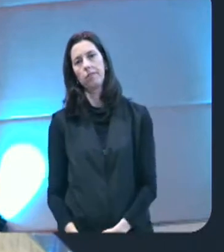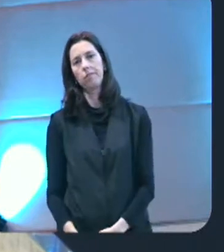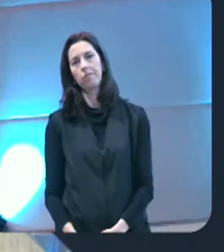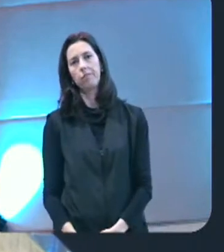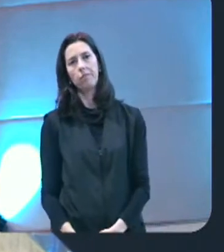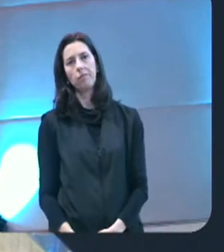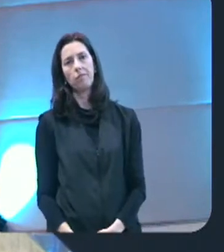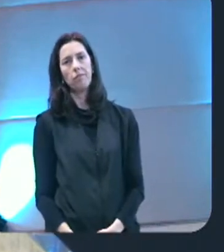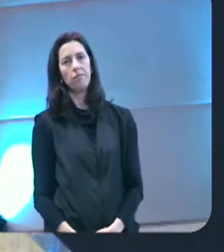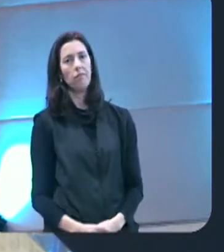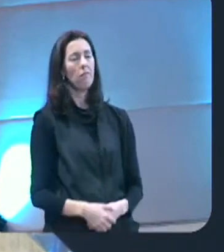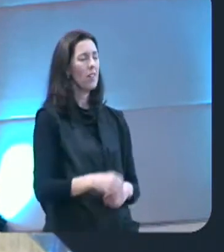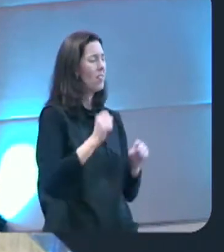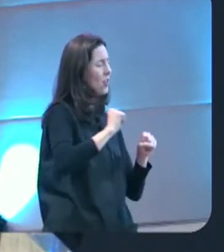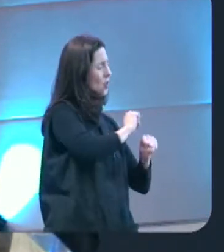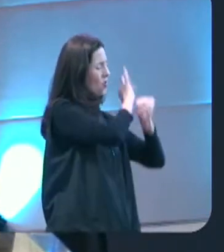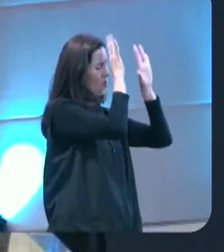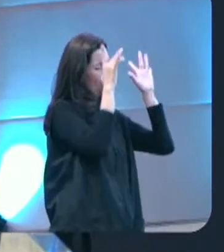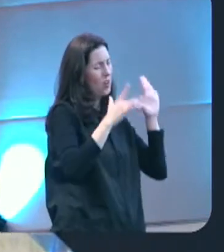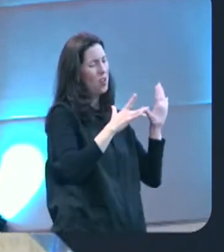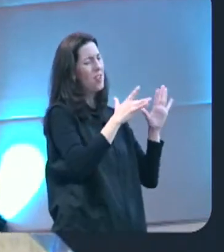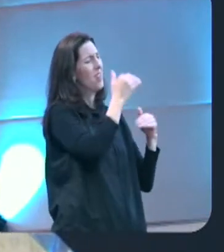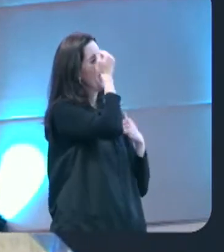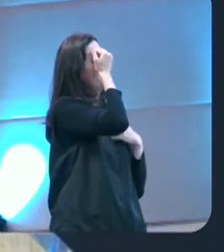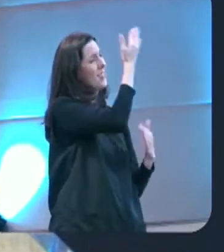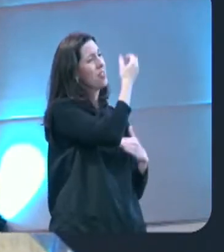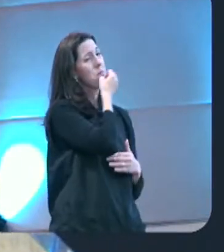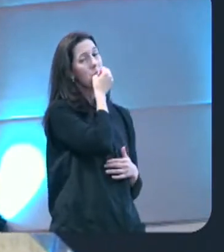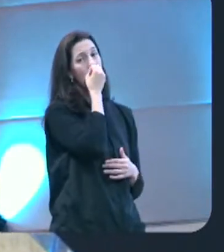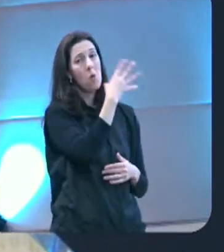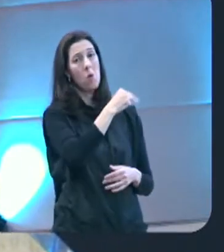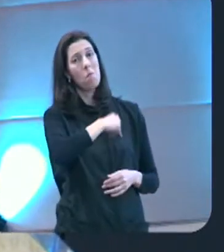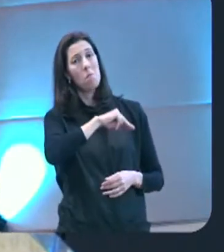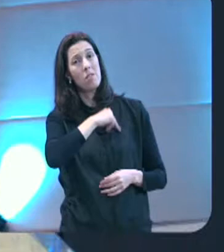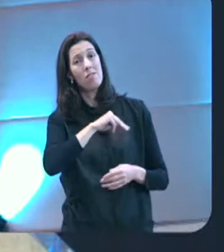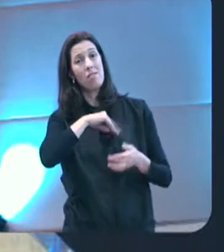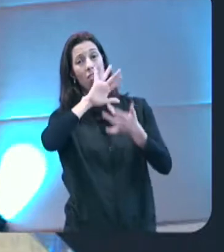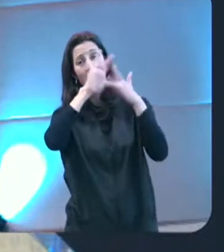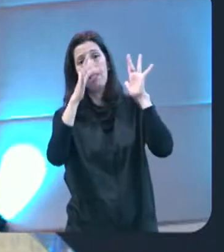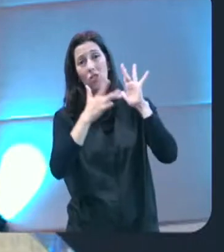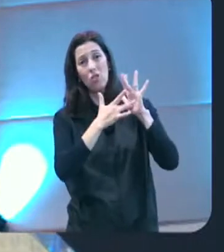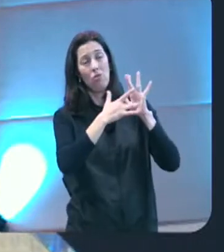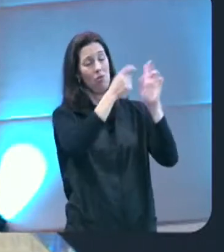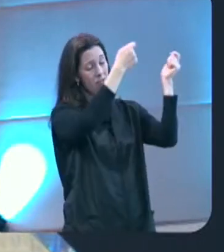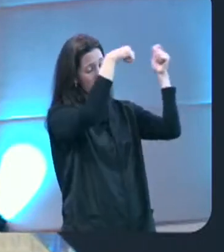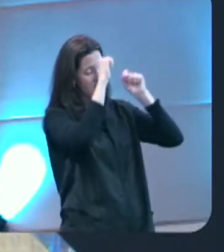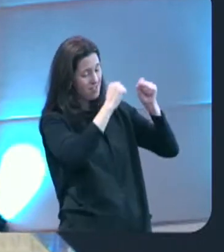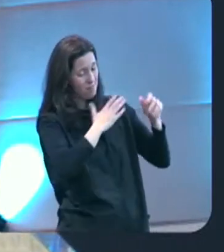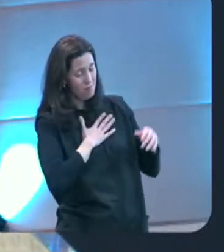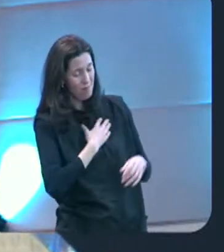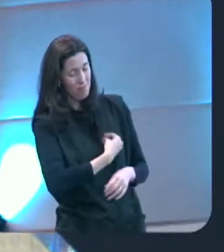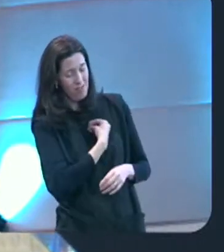para dar glória a Deus pela bondade e misericórdia que recebeu.